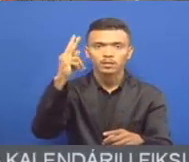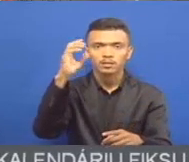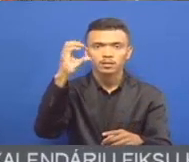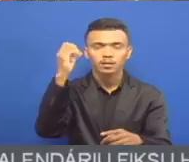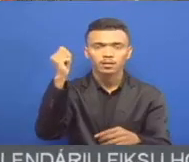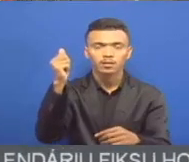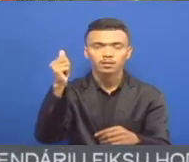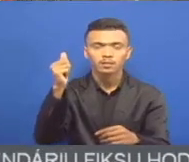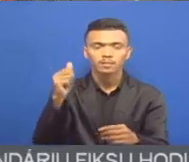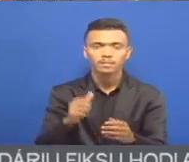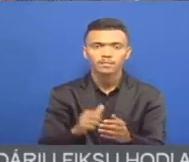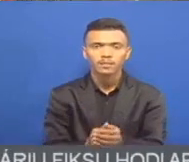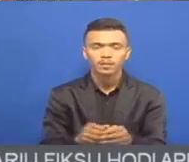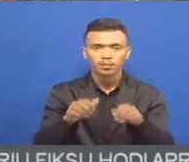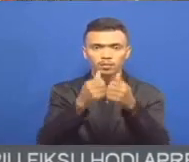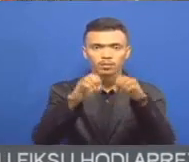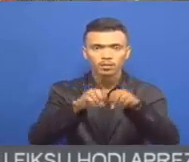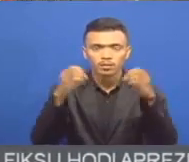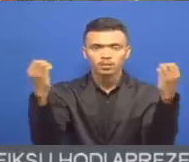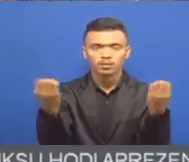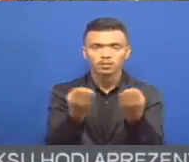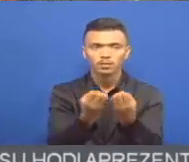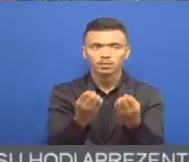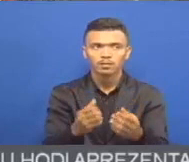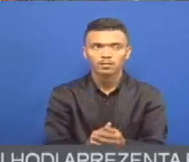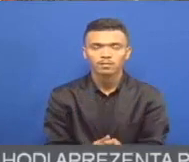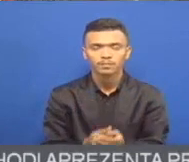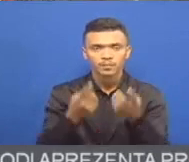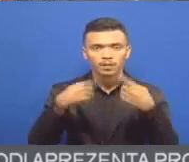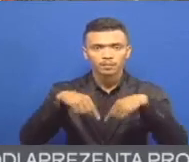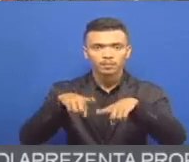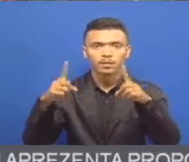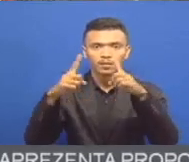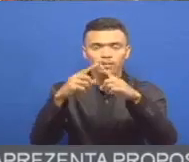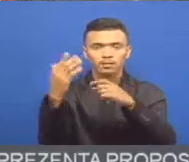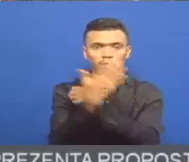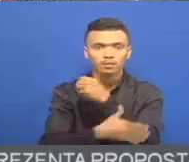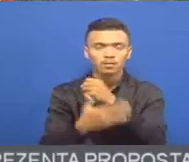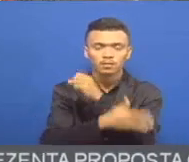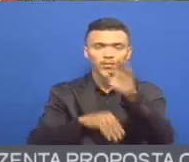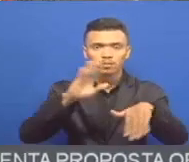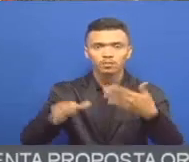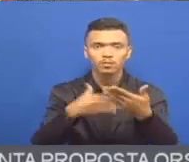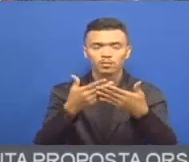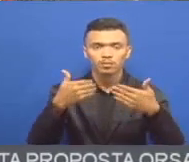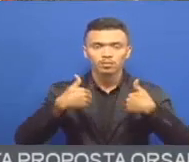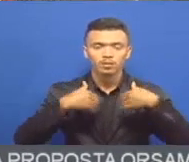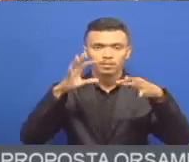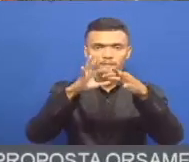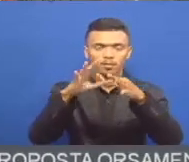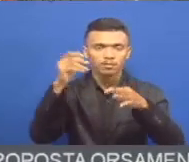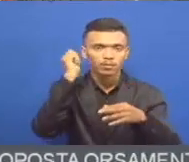princesa ninia organização e te ba nação sira hotu membro ASEAN mesmo que